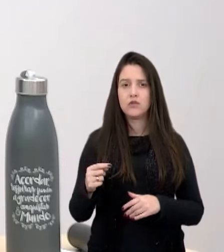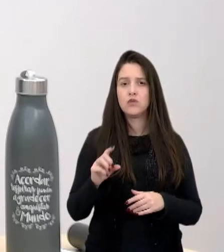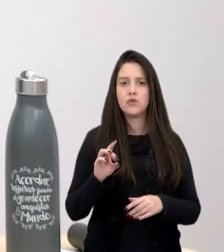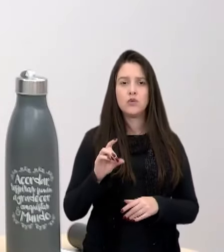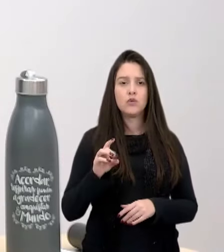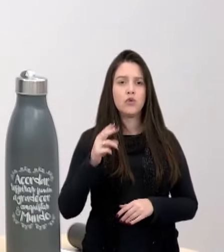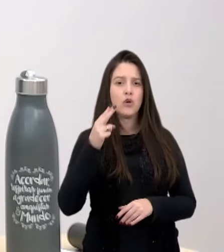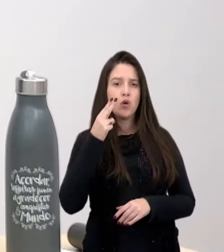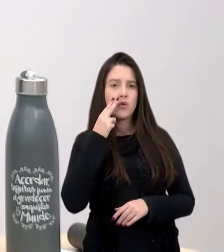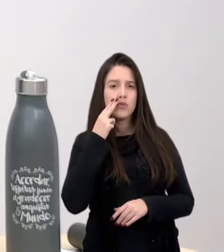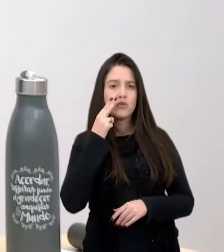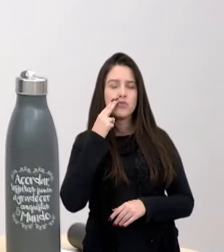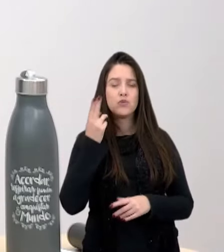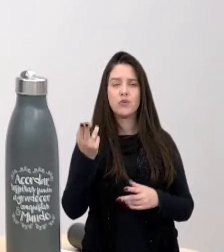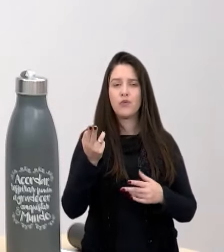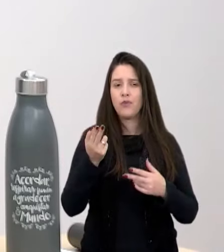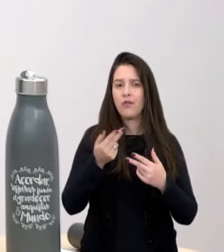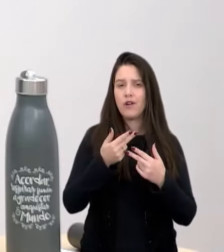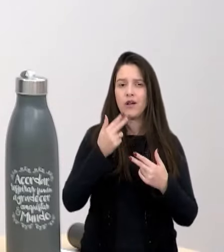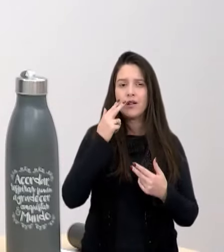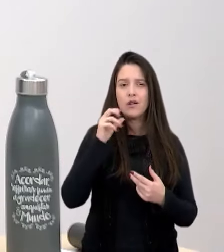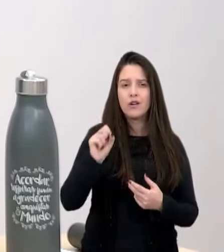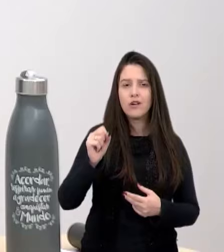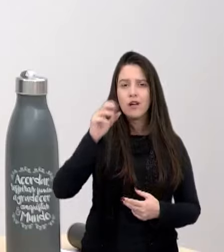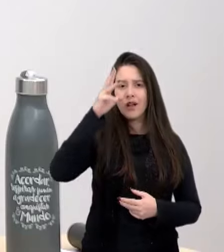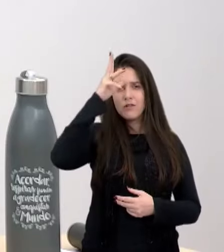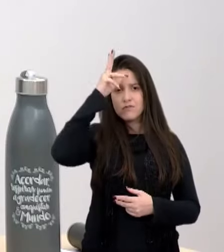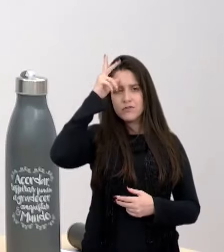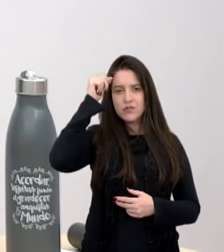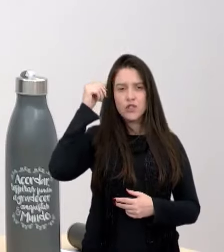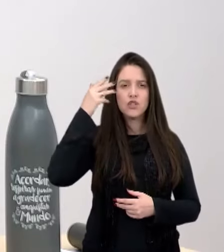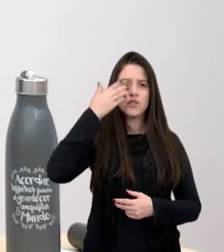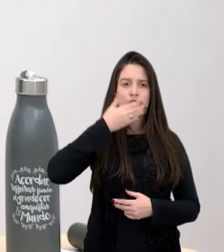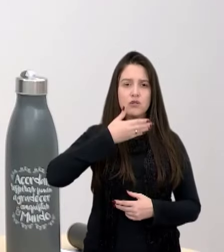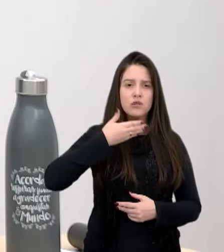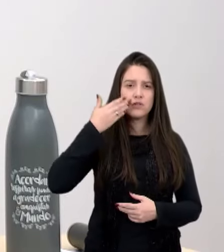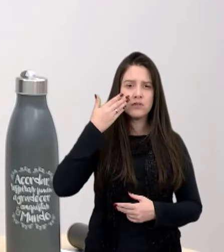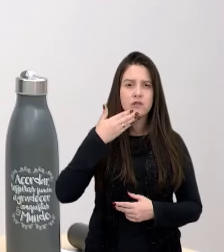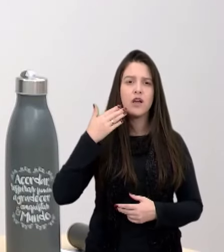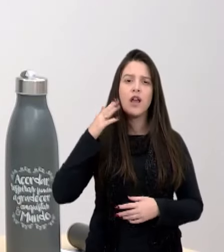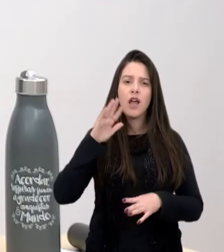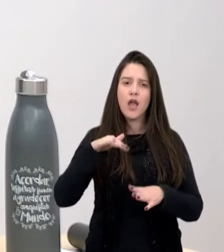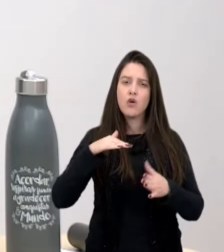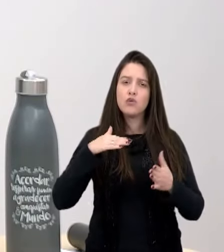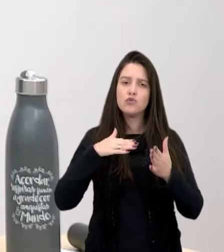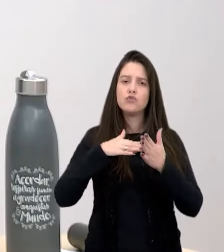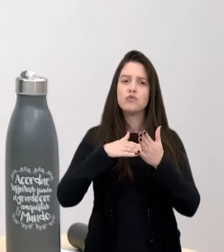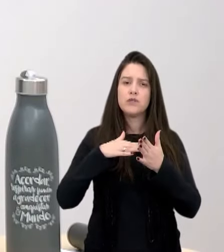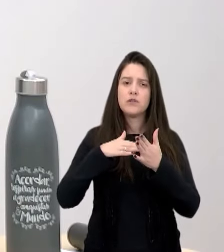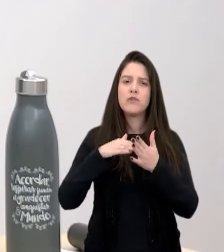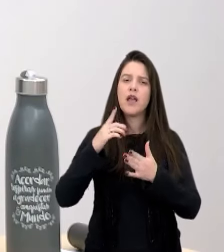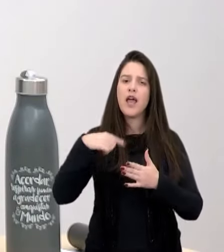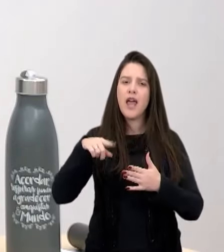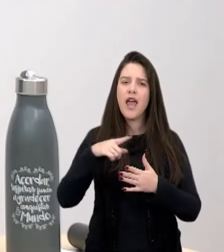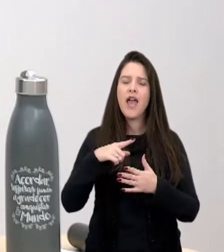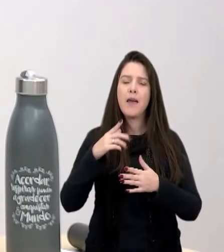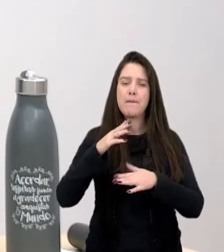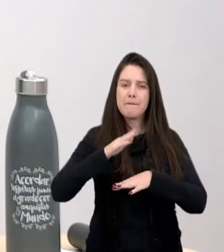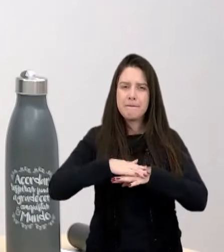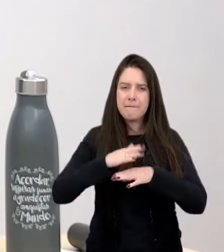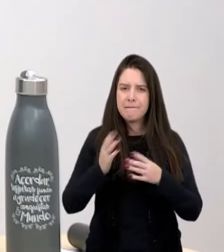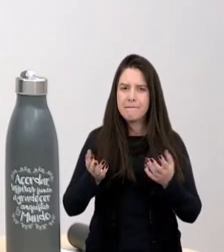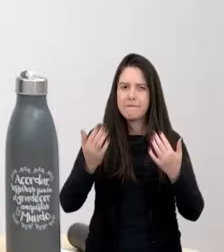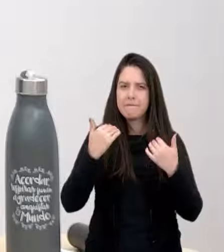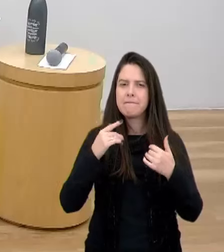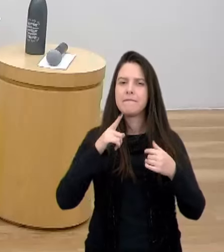sucos adocicados, refrigerantes e doces é o suficiente. Mas a nossa massinha de cada